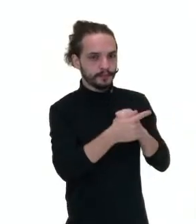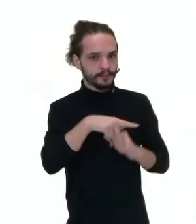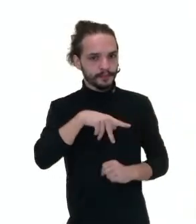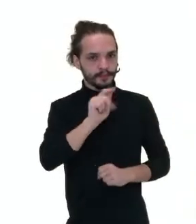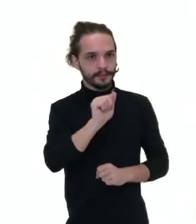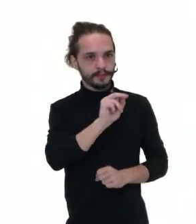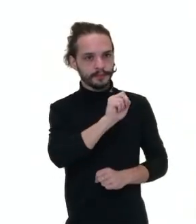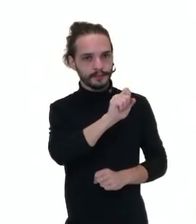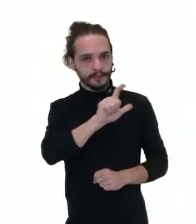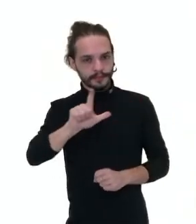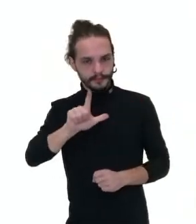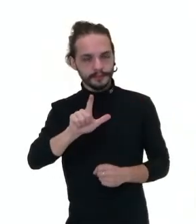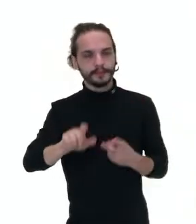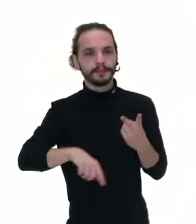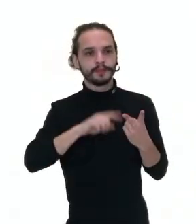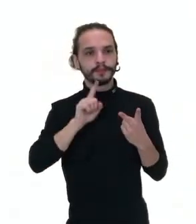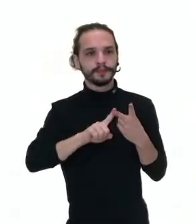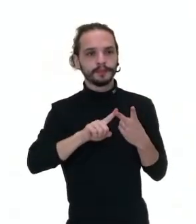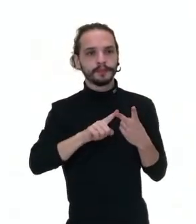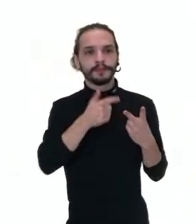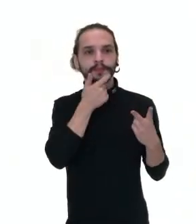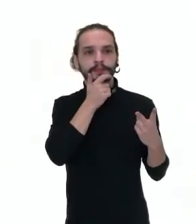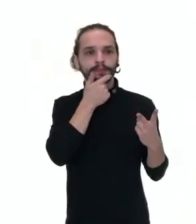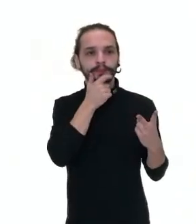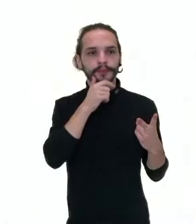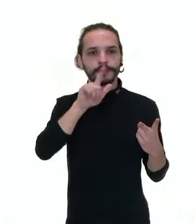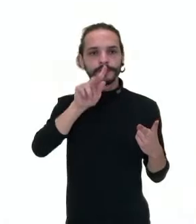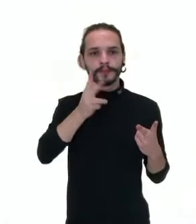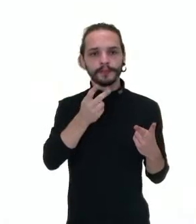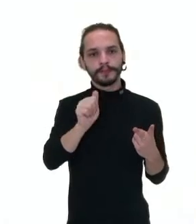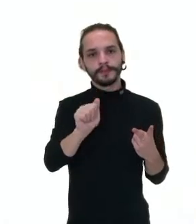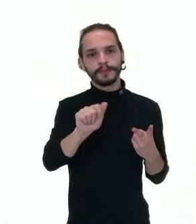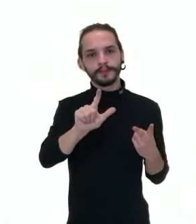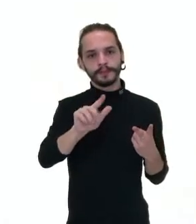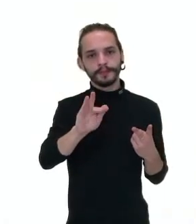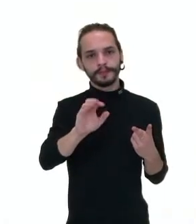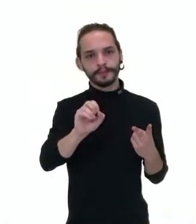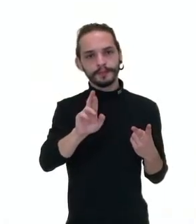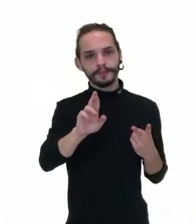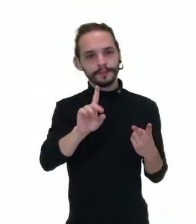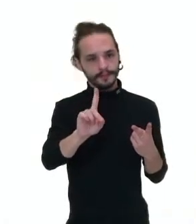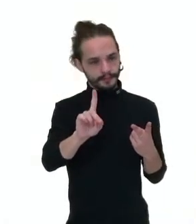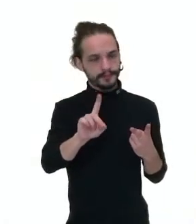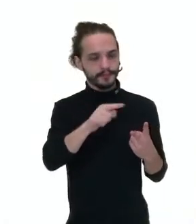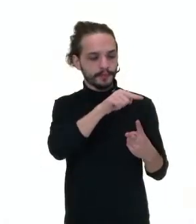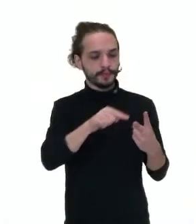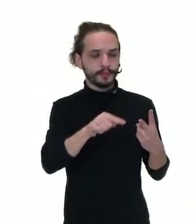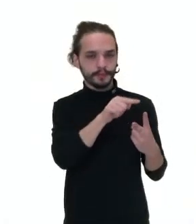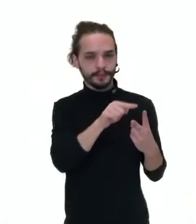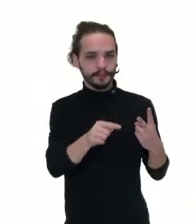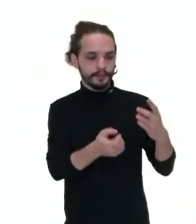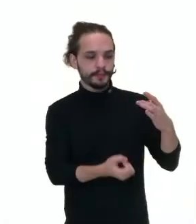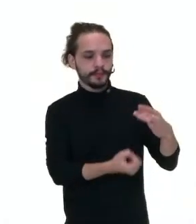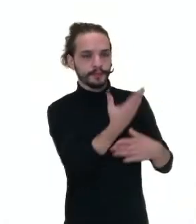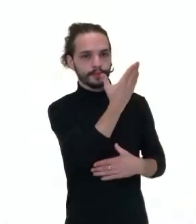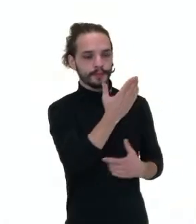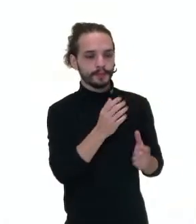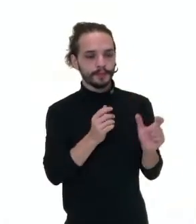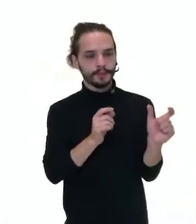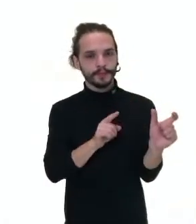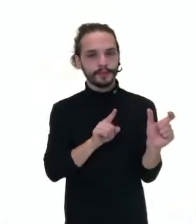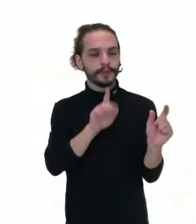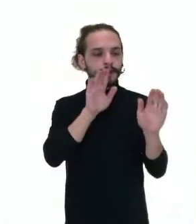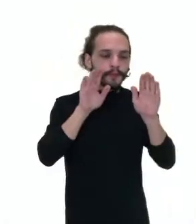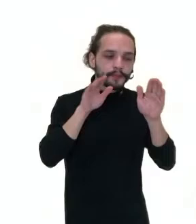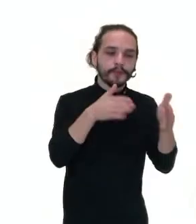Ernest Haushofer e também o britânico Halford John Mackinder, ok? Que foca principalmente